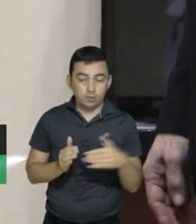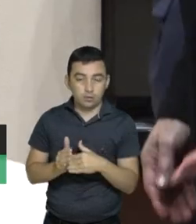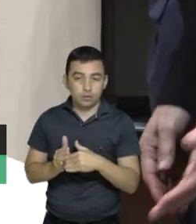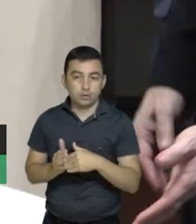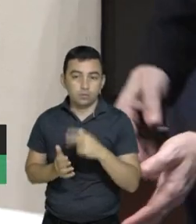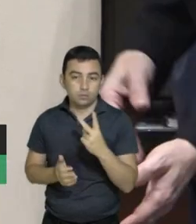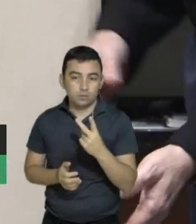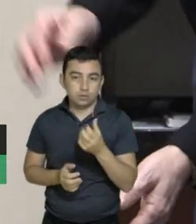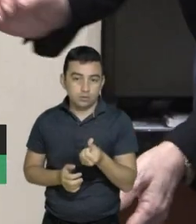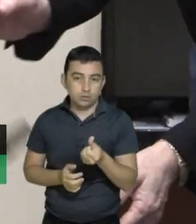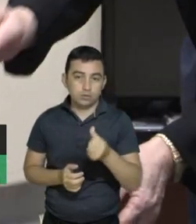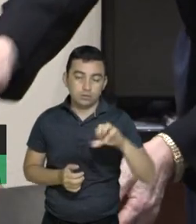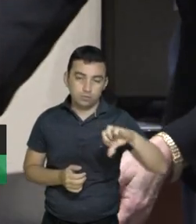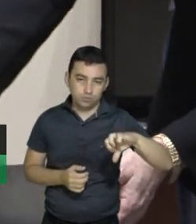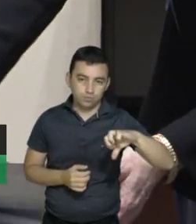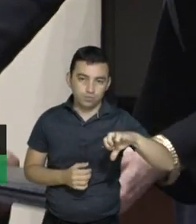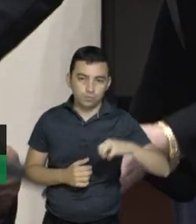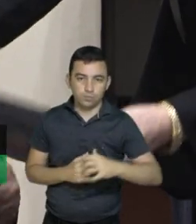269